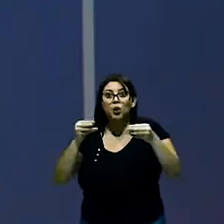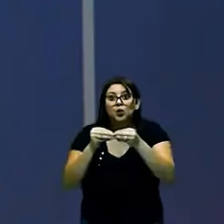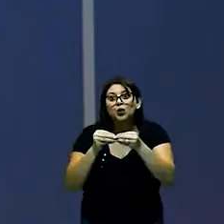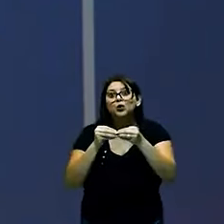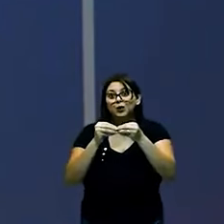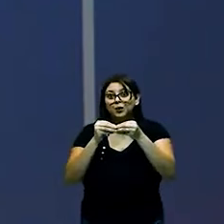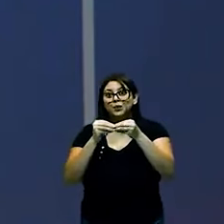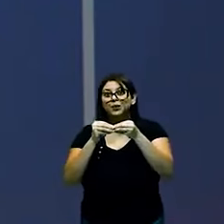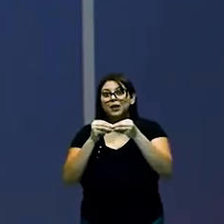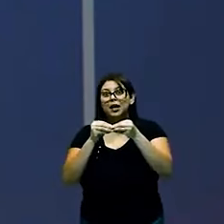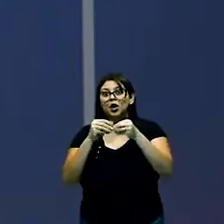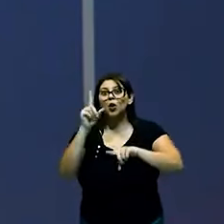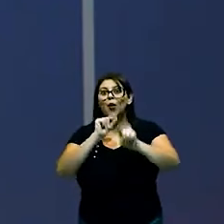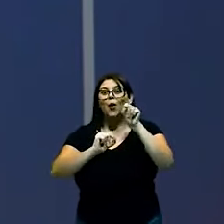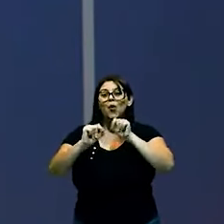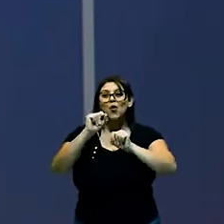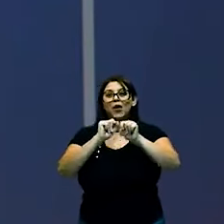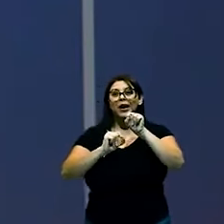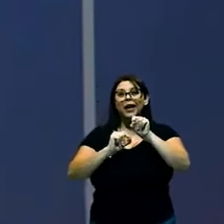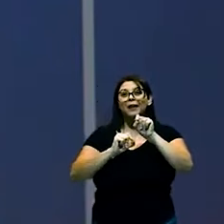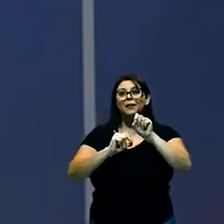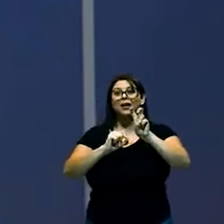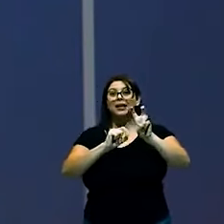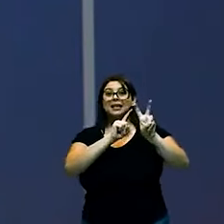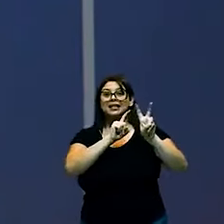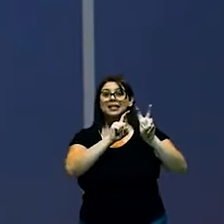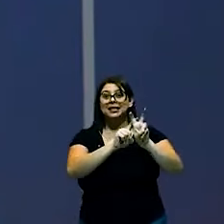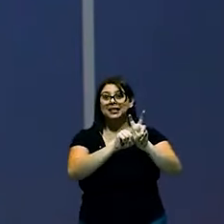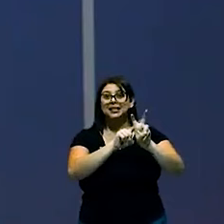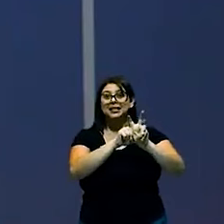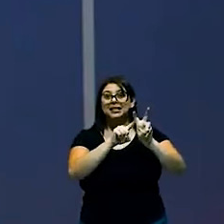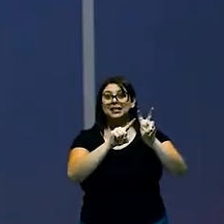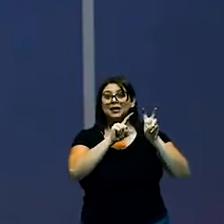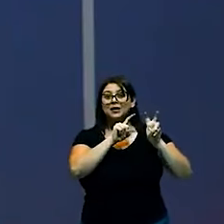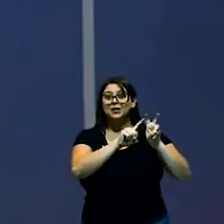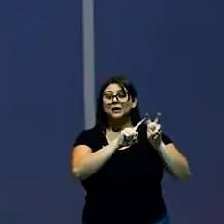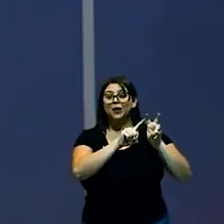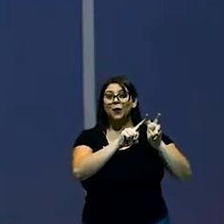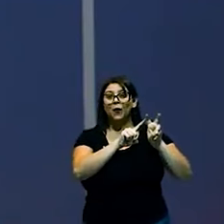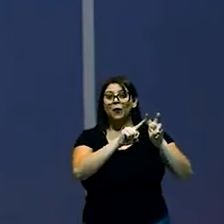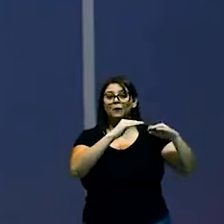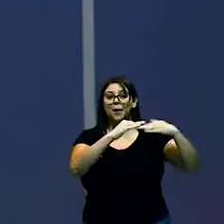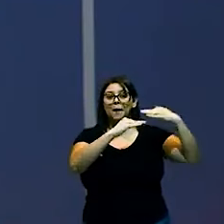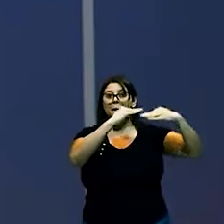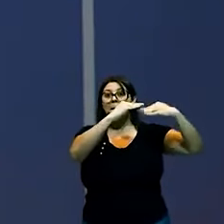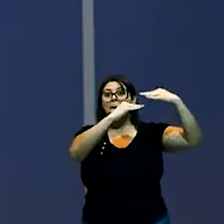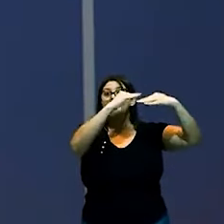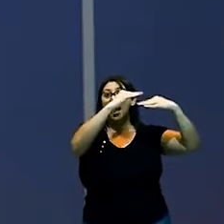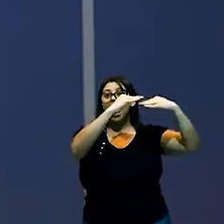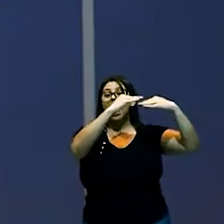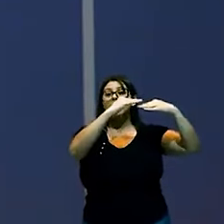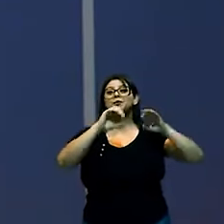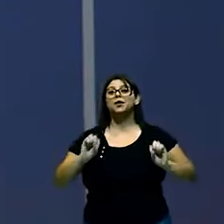que são os cinco pilares da Reforma Protestante. Esses cinco pilares, ele não